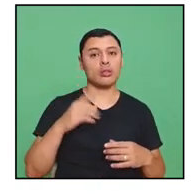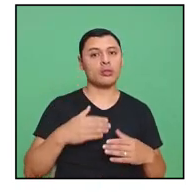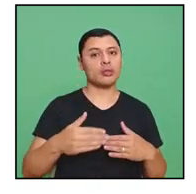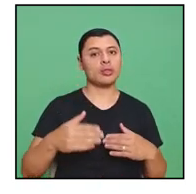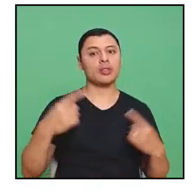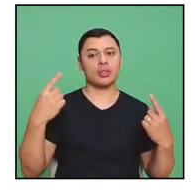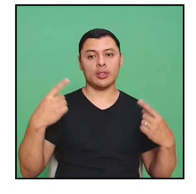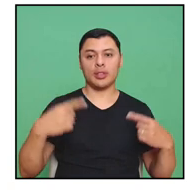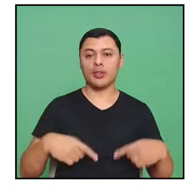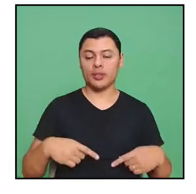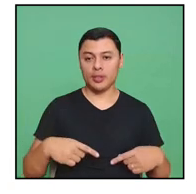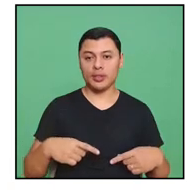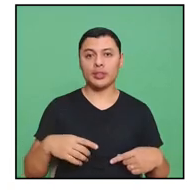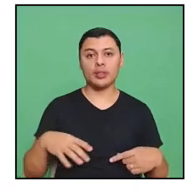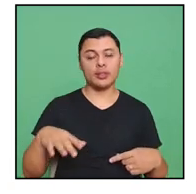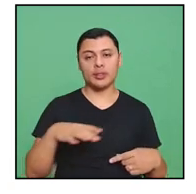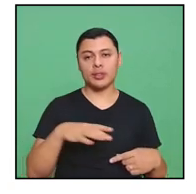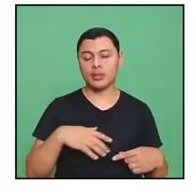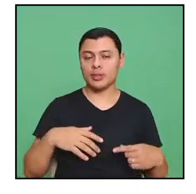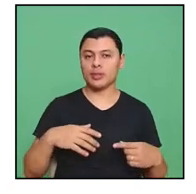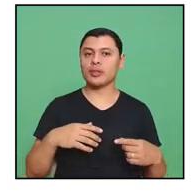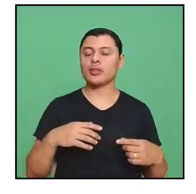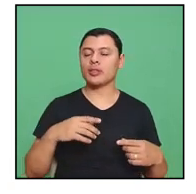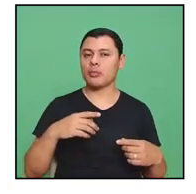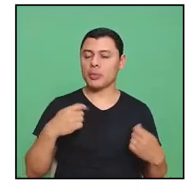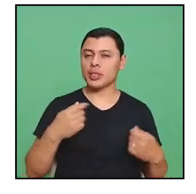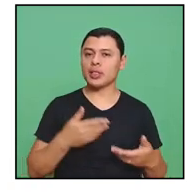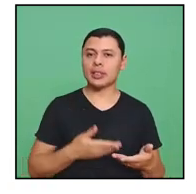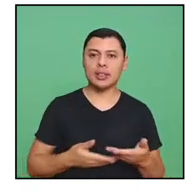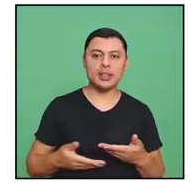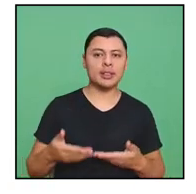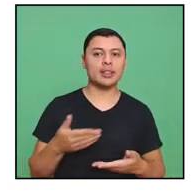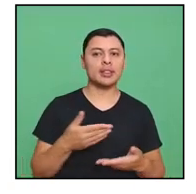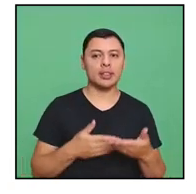ecossistema como um todo que vão exigir um nível de colaboração ainda